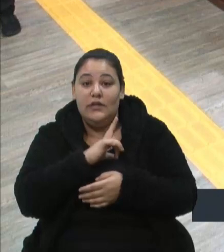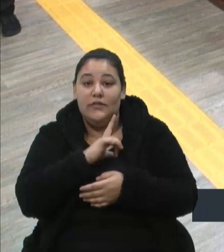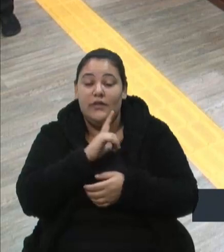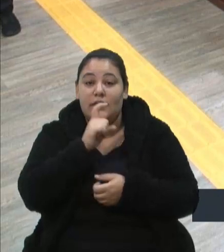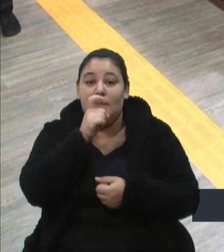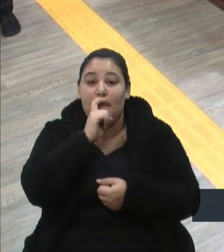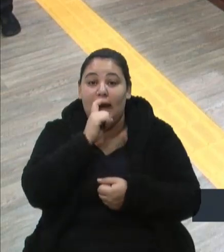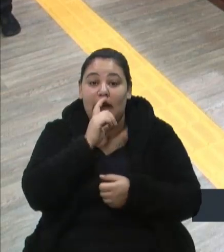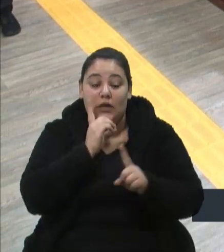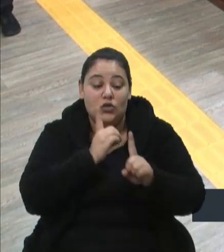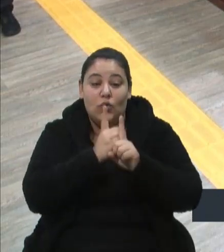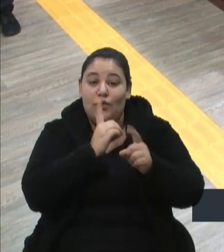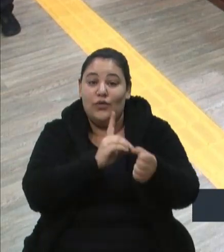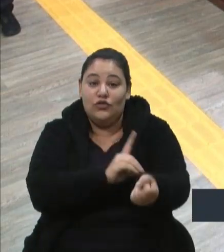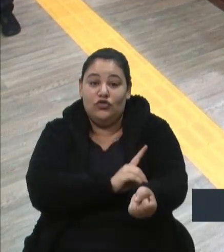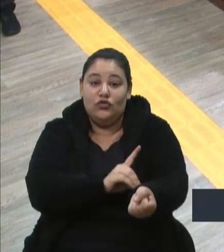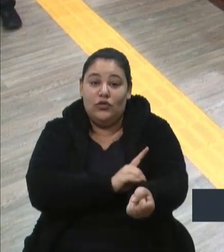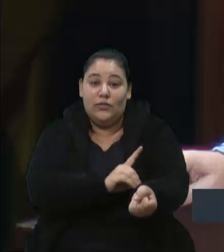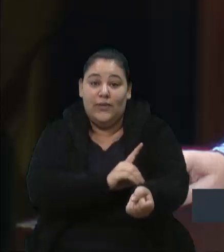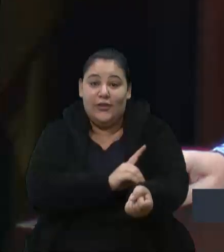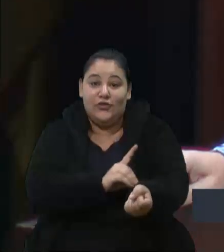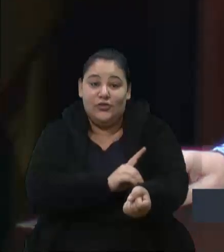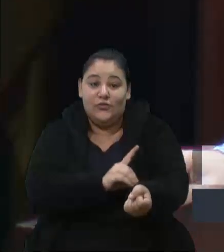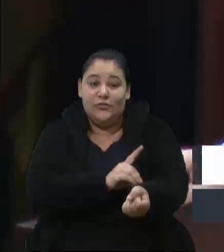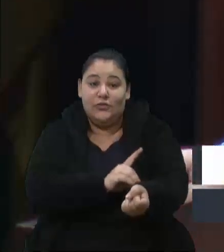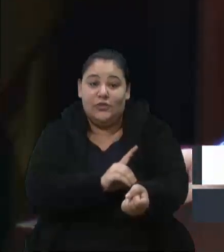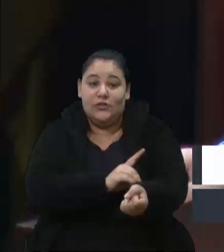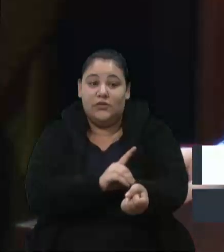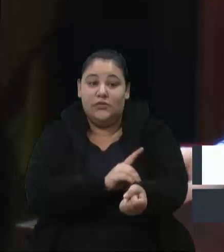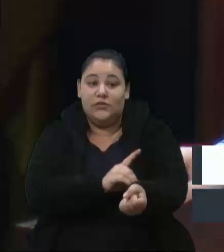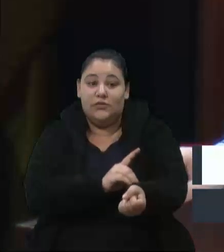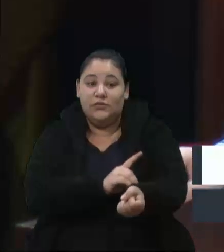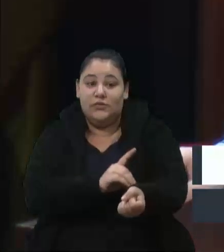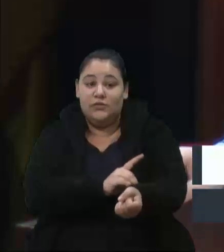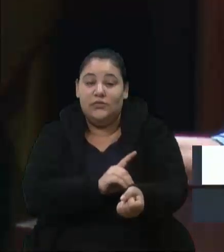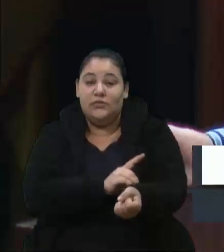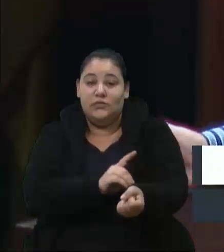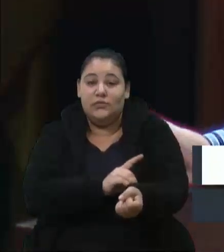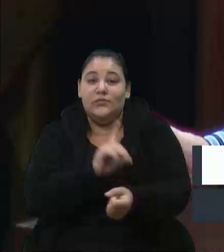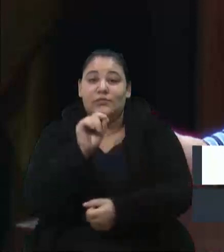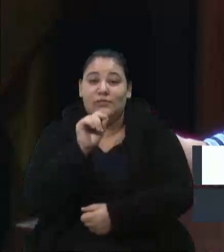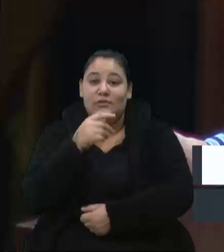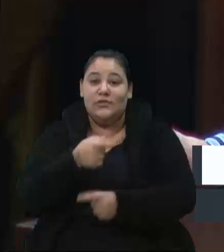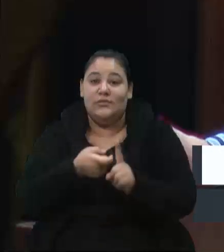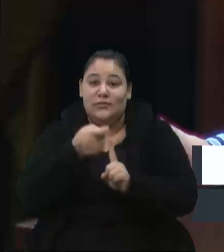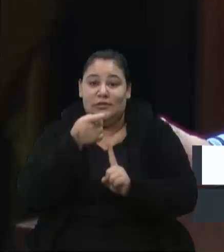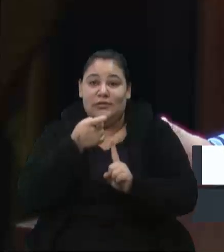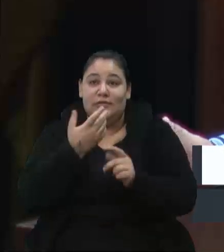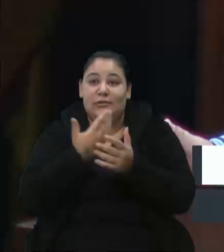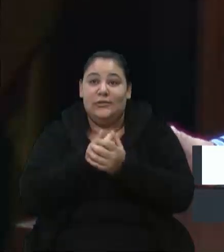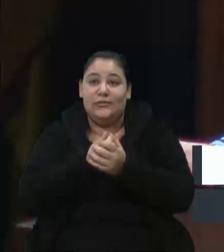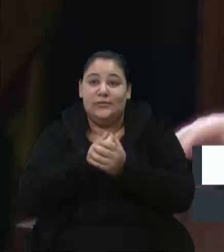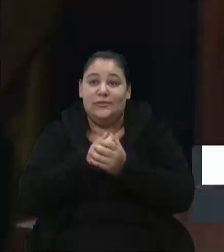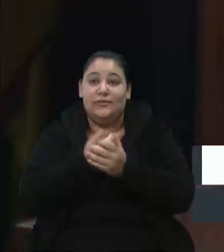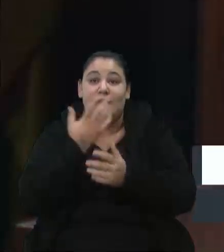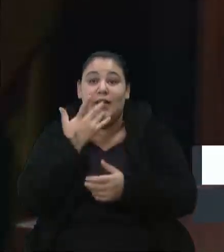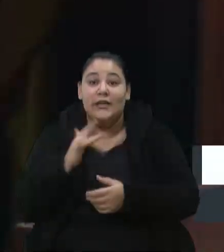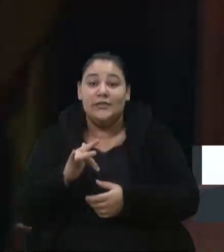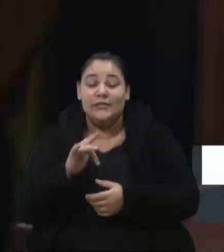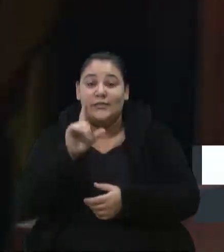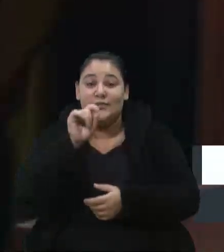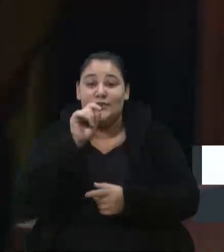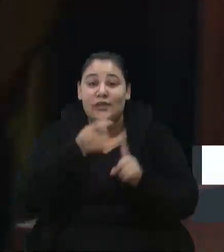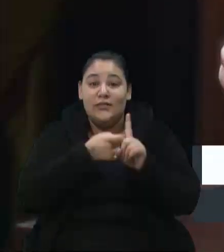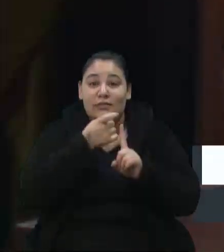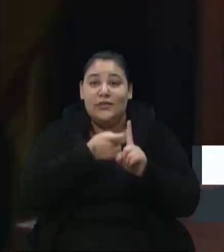descobriram a diabetes da criança com 10 meses. Então, essa criança, né, vereadora Gladys, com 10 meses,